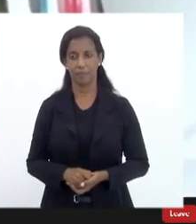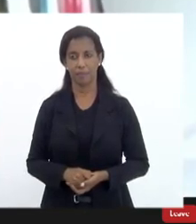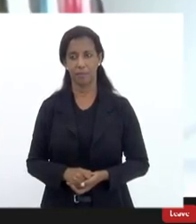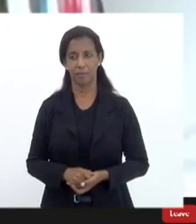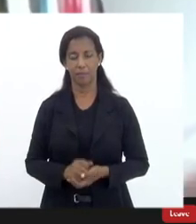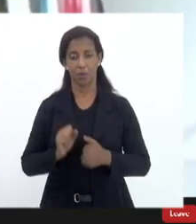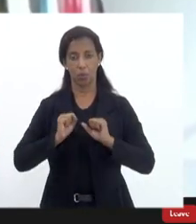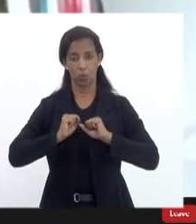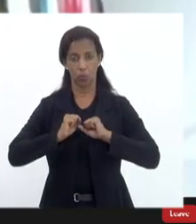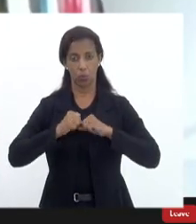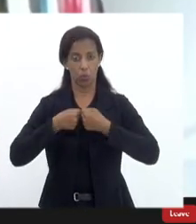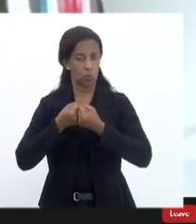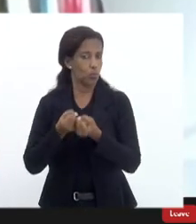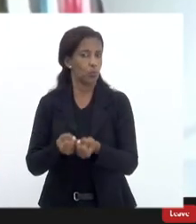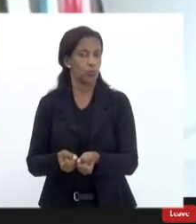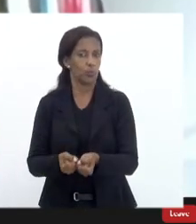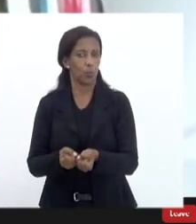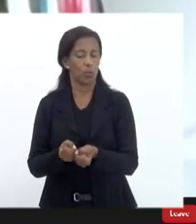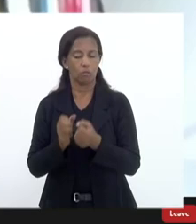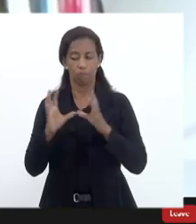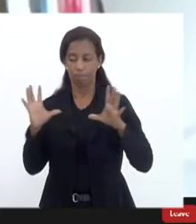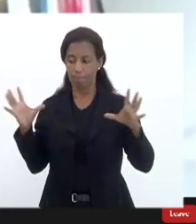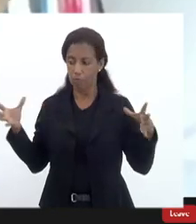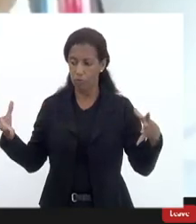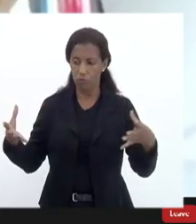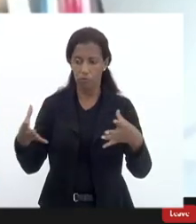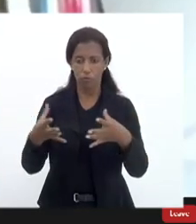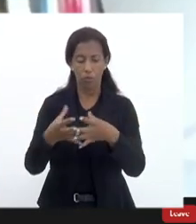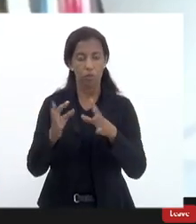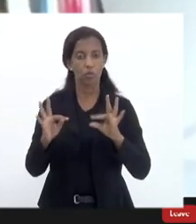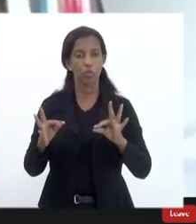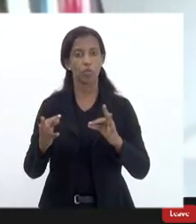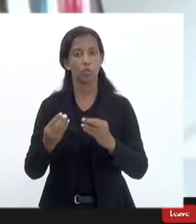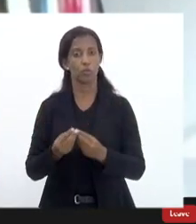um esforço coletivo, assim